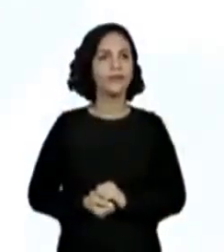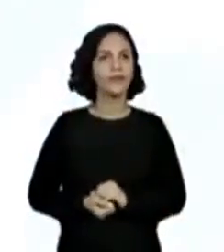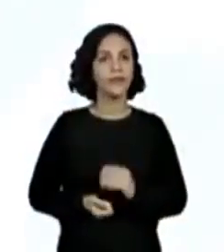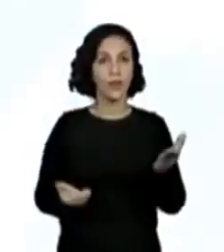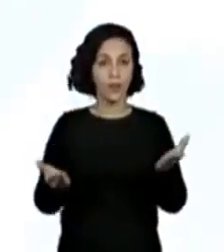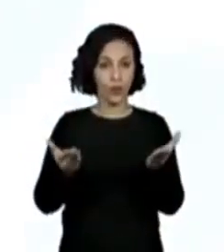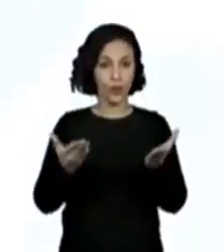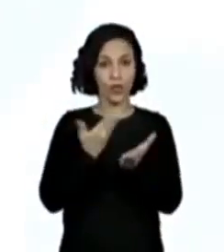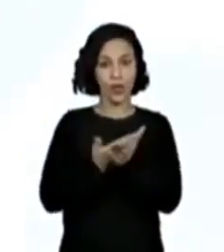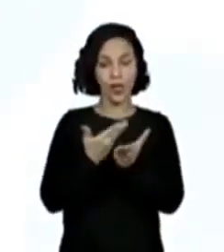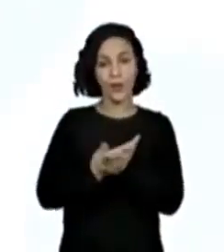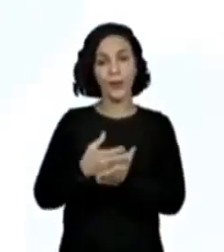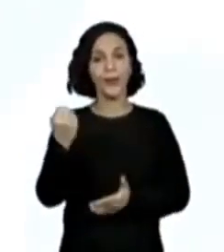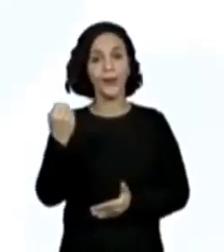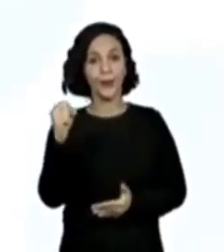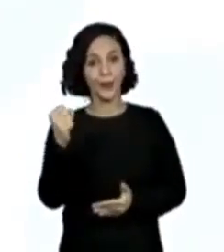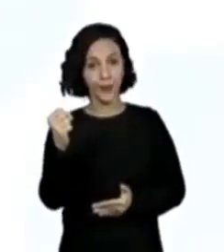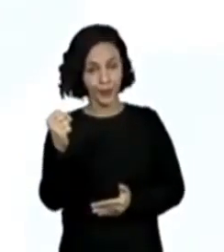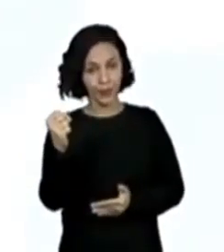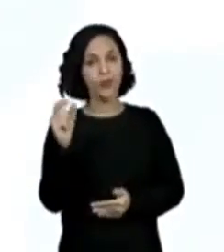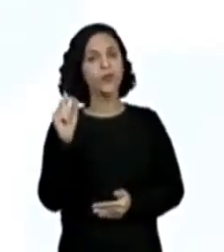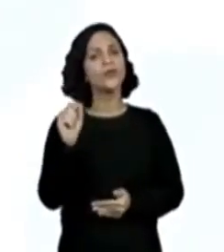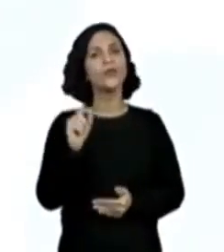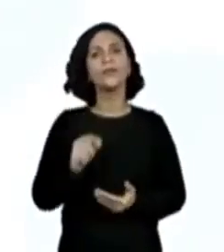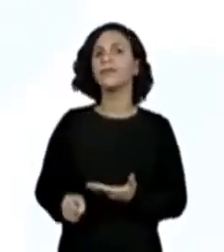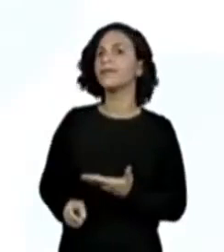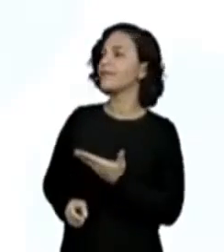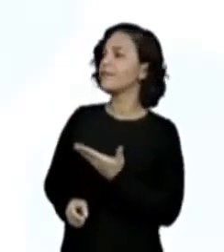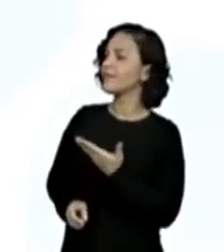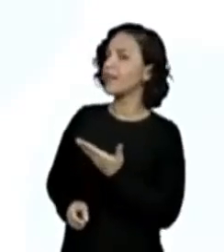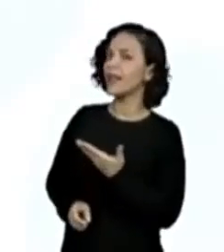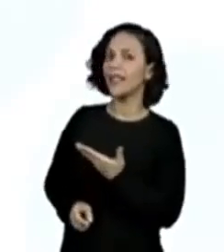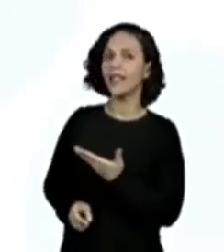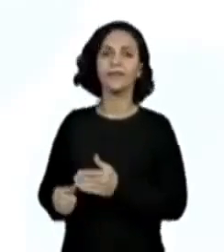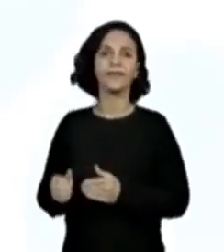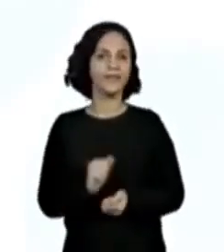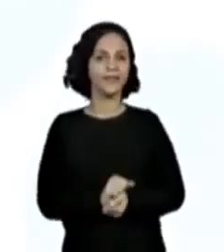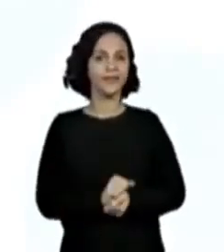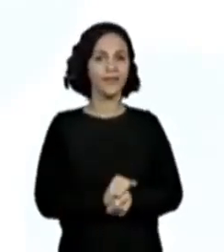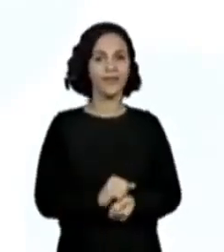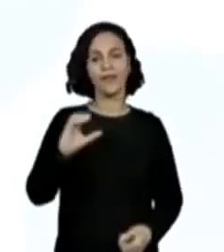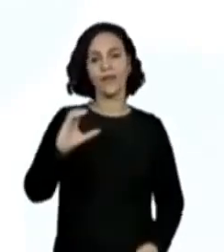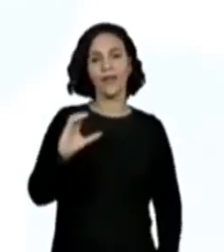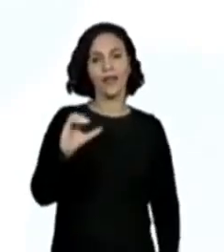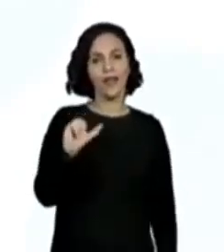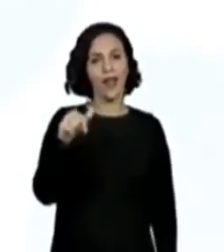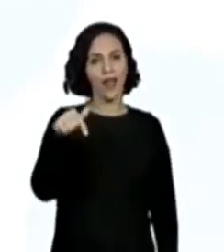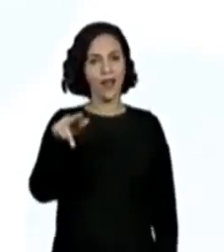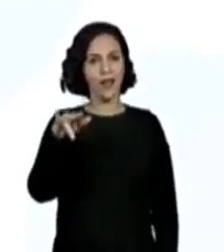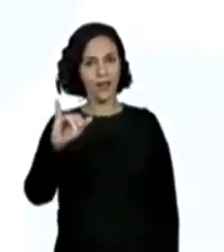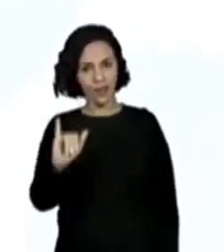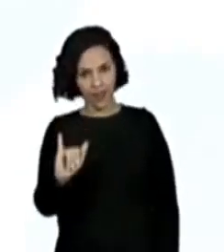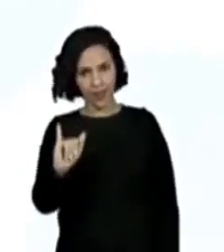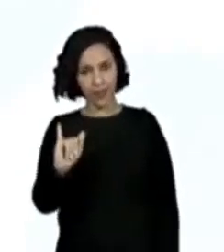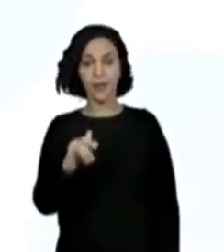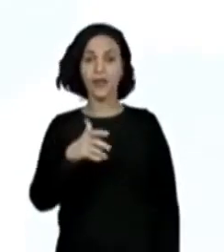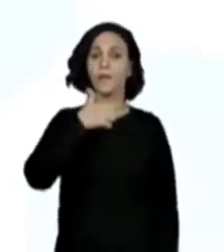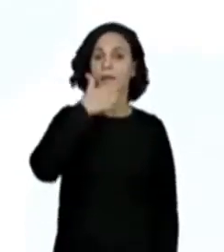Hoje, na aula 8, que se chama Caquis e Maçãs, nós vamos trabalhar a